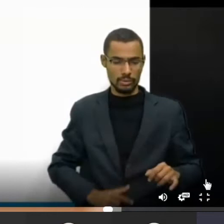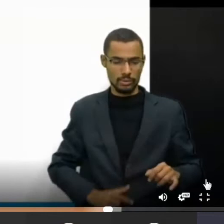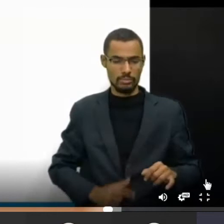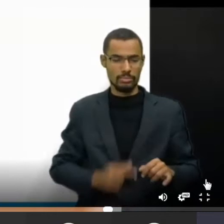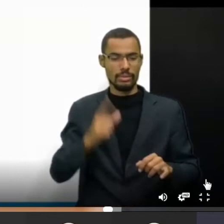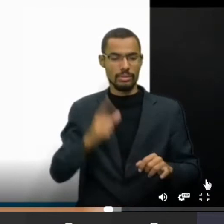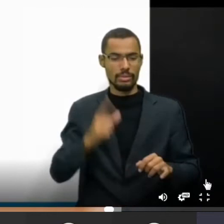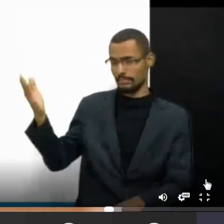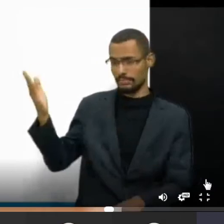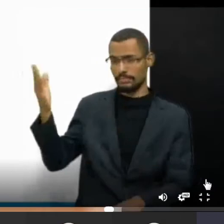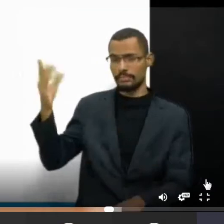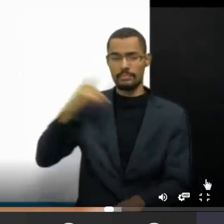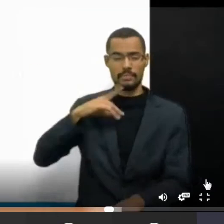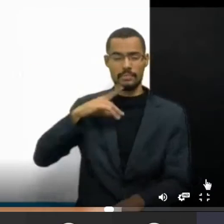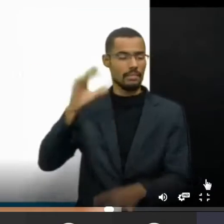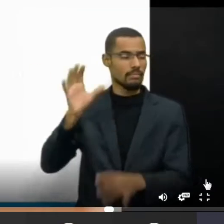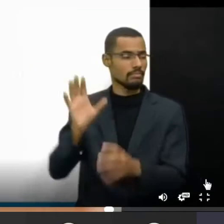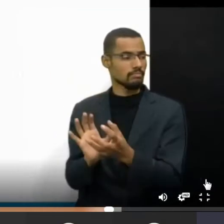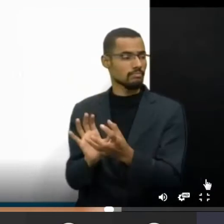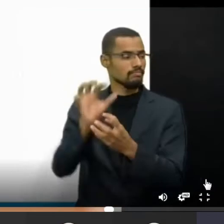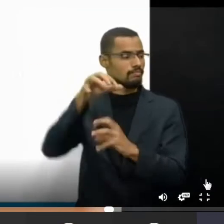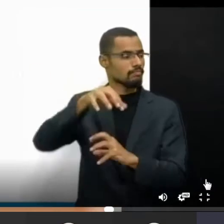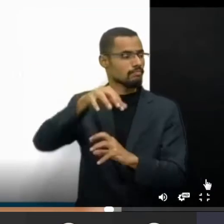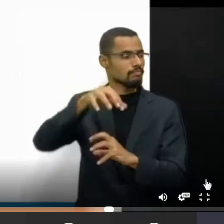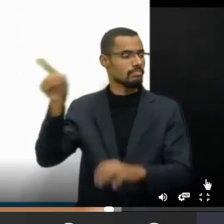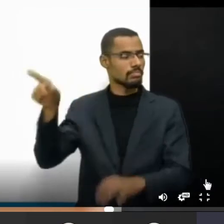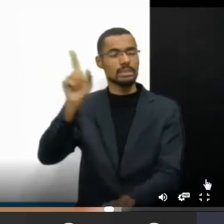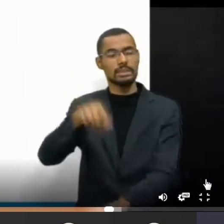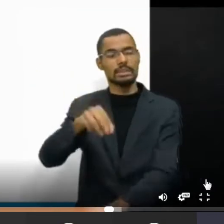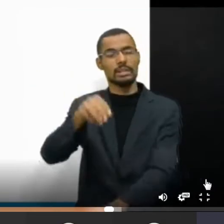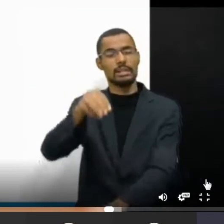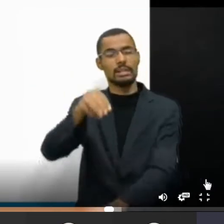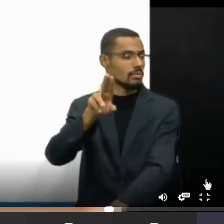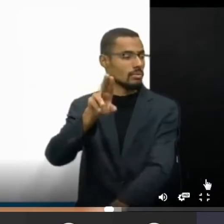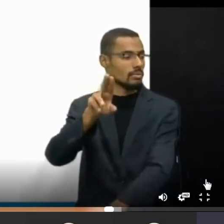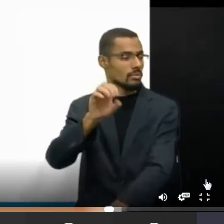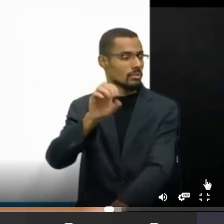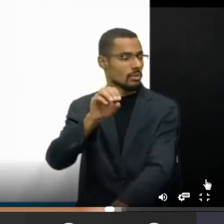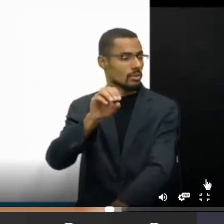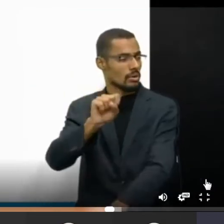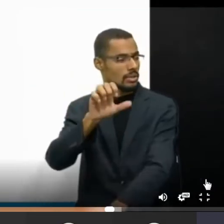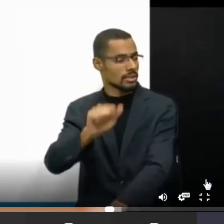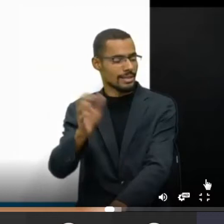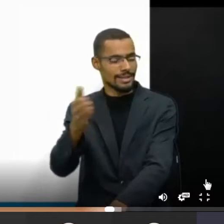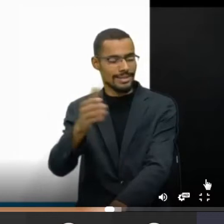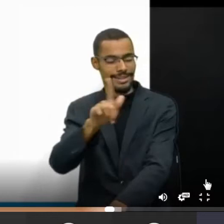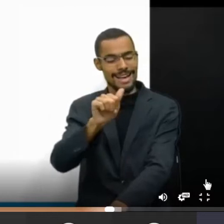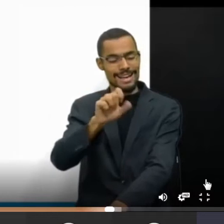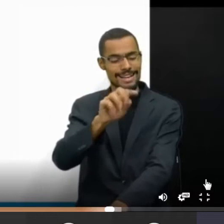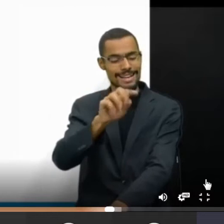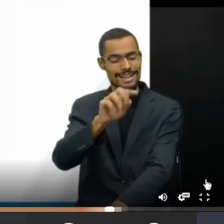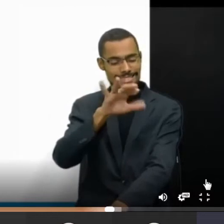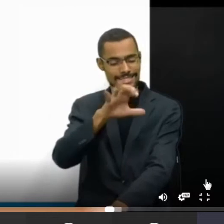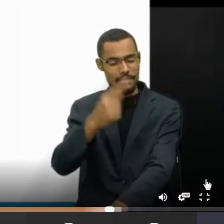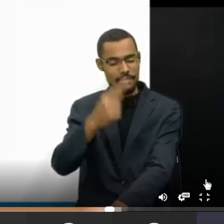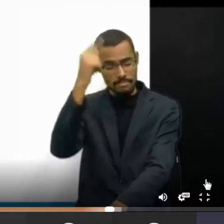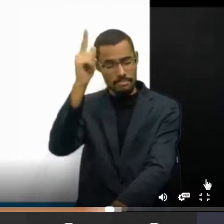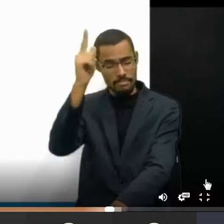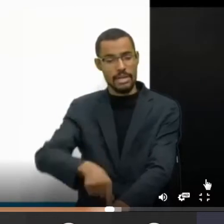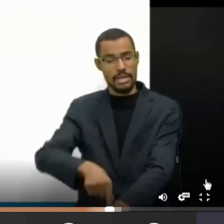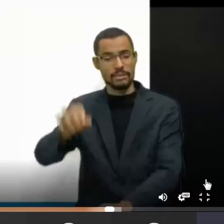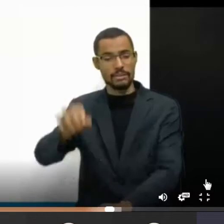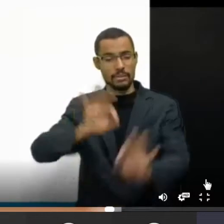tenho região mais interna formada pela mucosa gástrica. Então, nessa região de mucosa é que eu